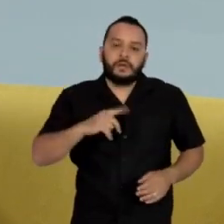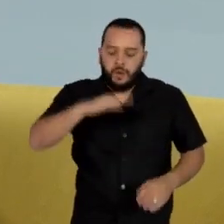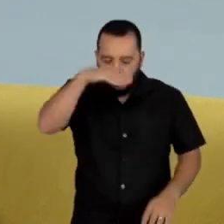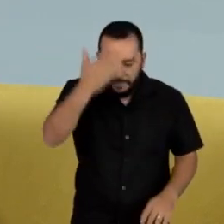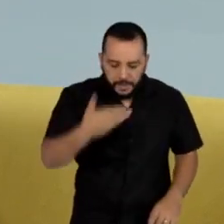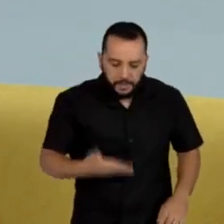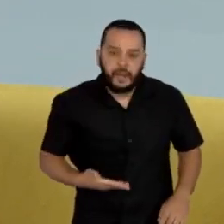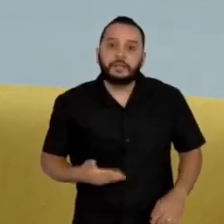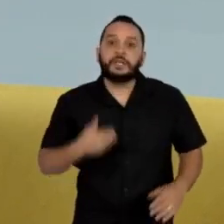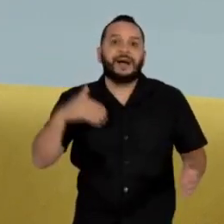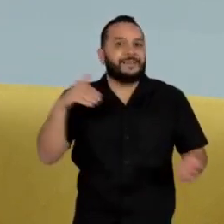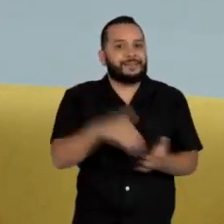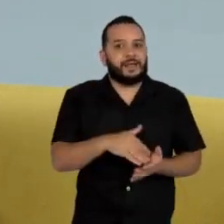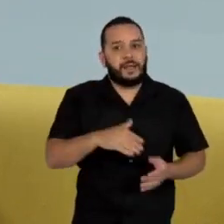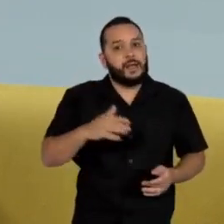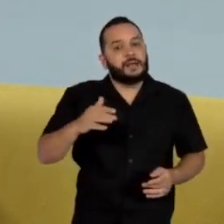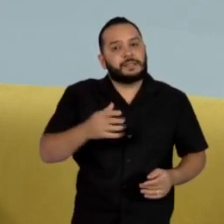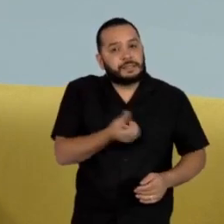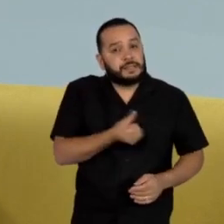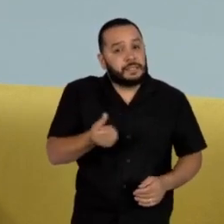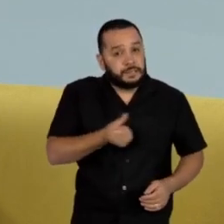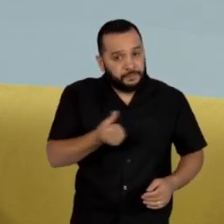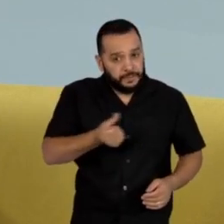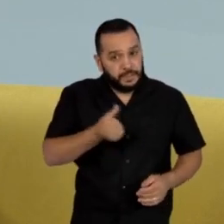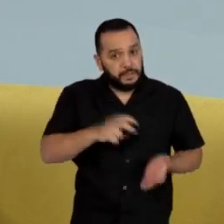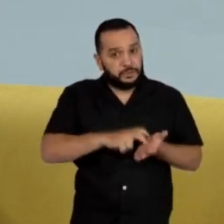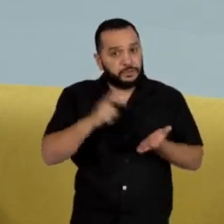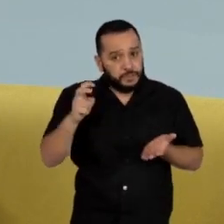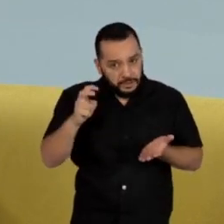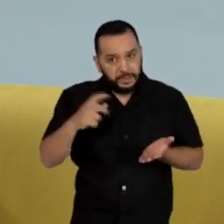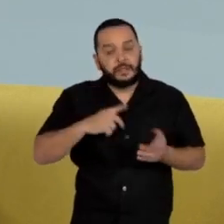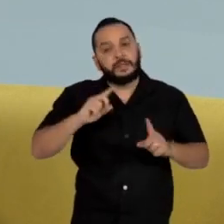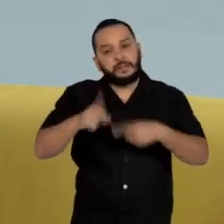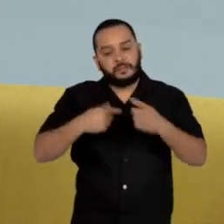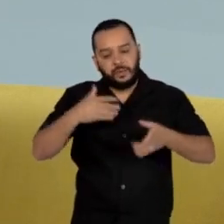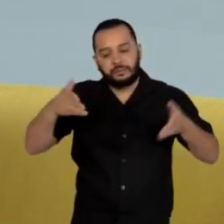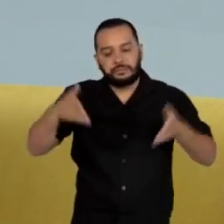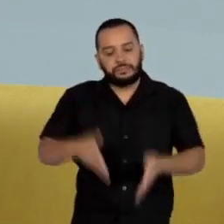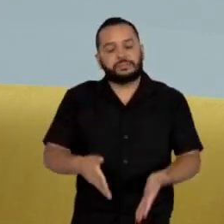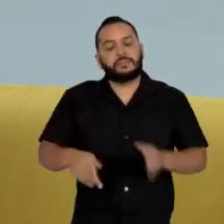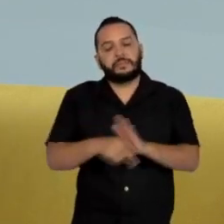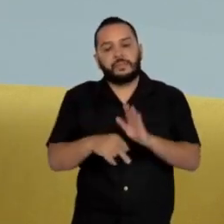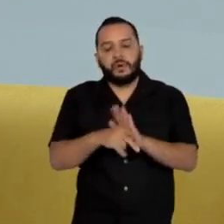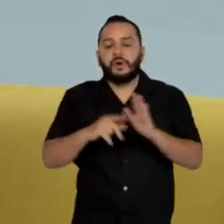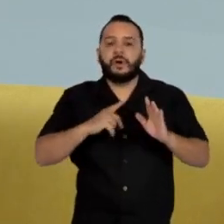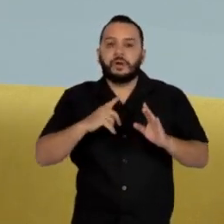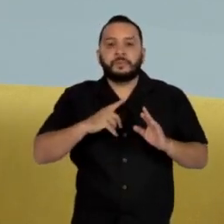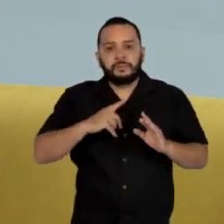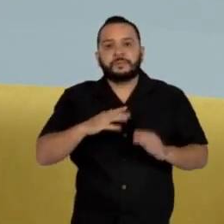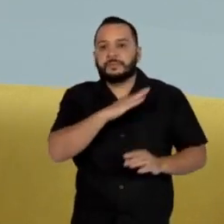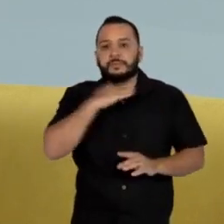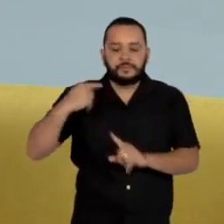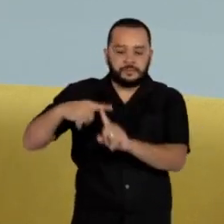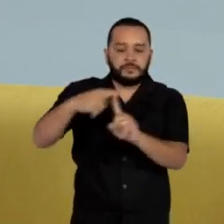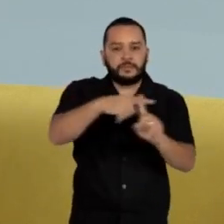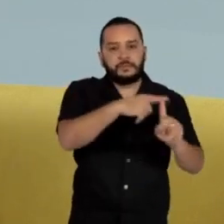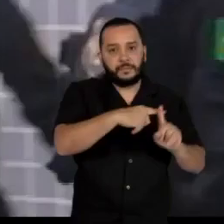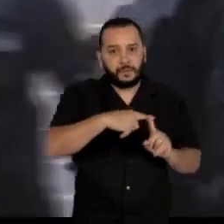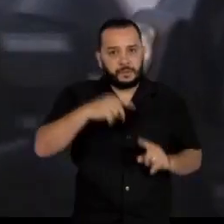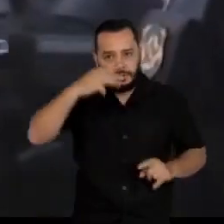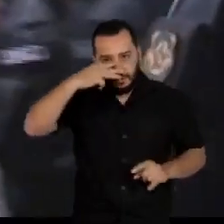vão se estender até amanhã de sexta-feira. O sepultamento será no cemitério Getsemane, no